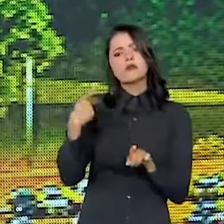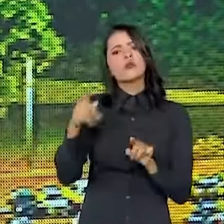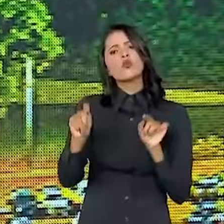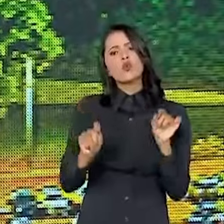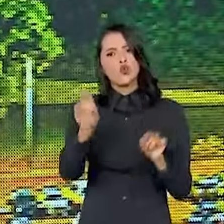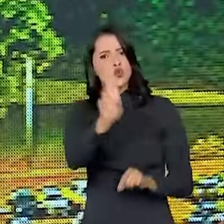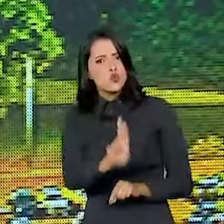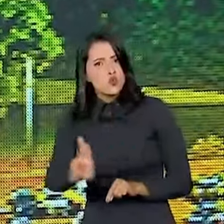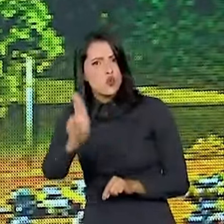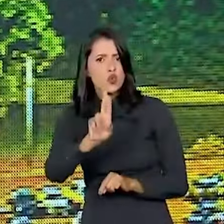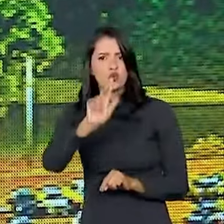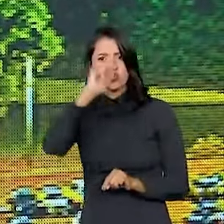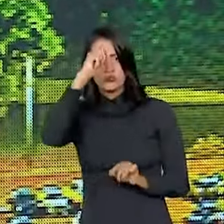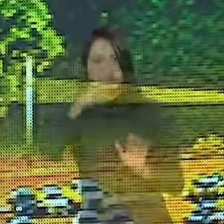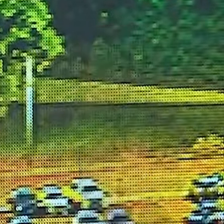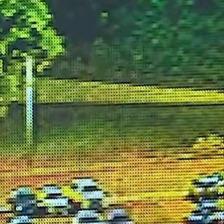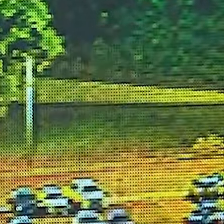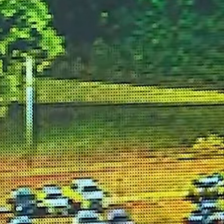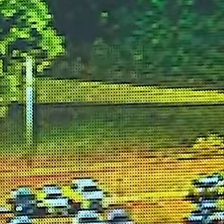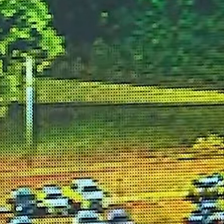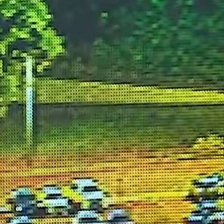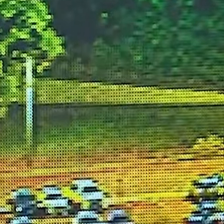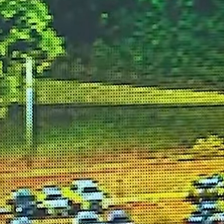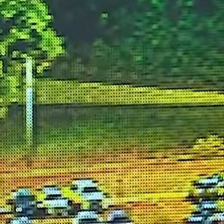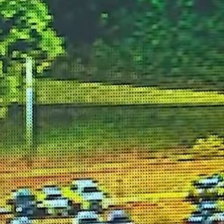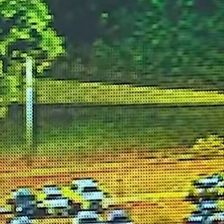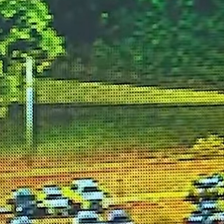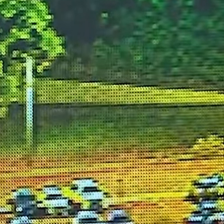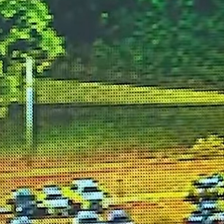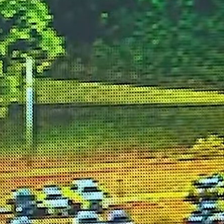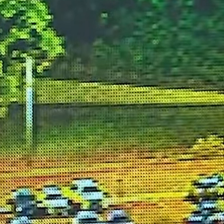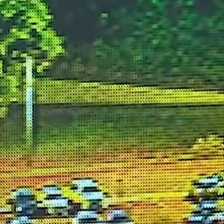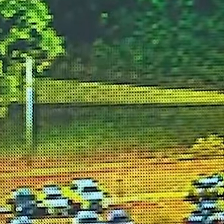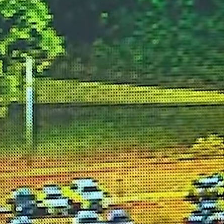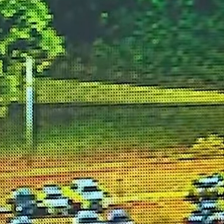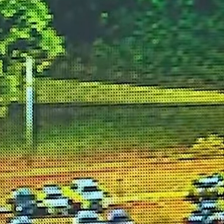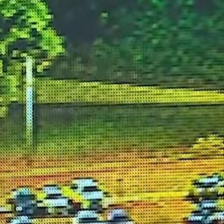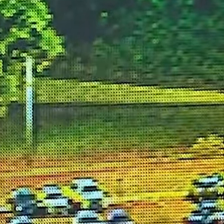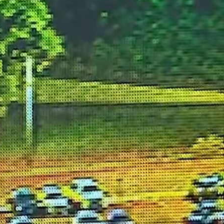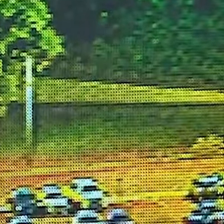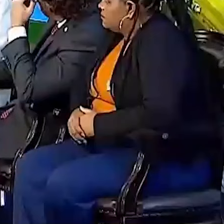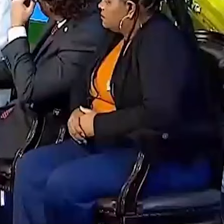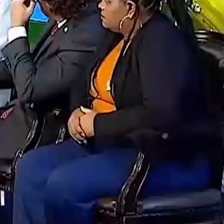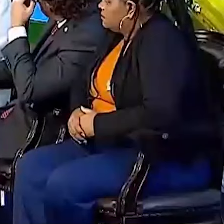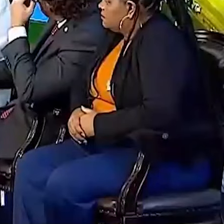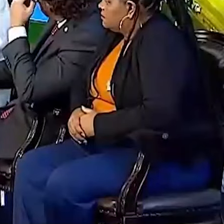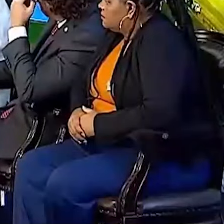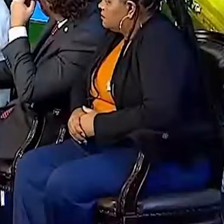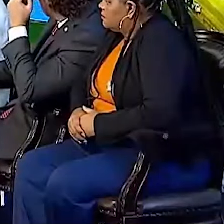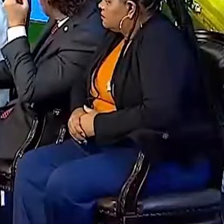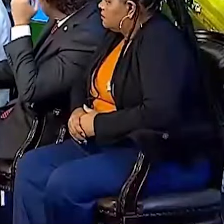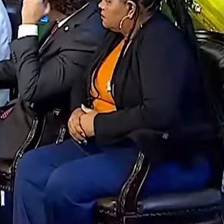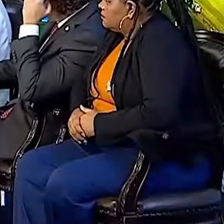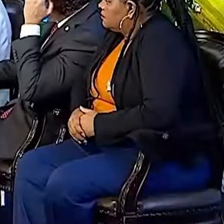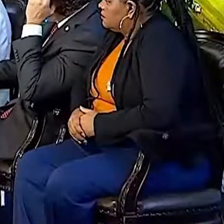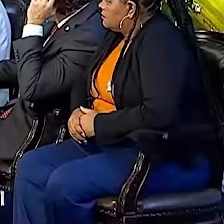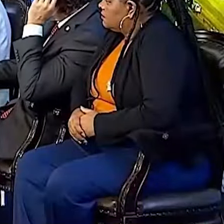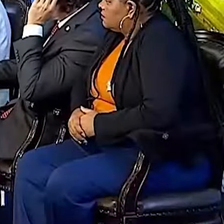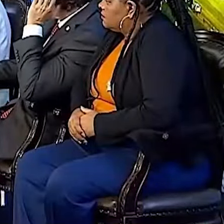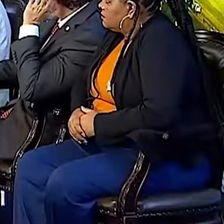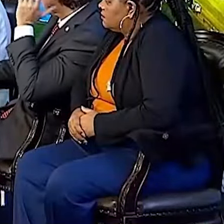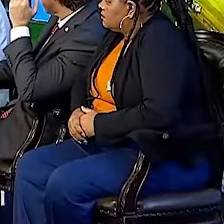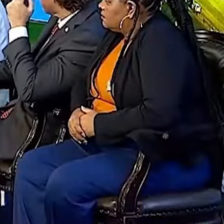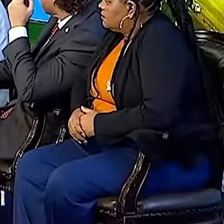com o uso da inteligência artificial, essas recentes inovações potencializaram a